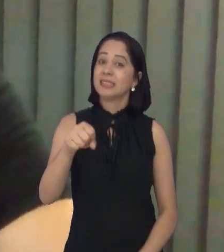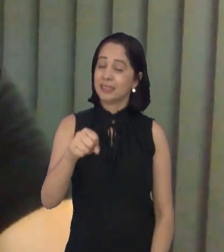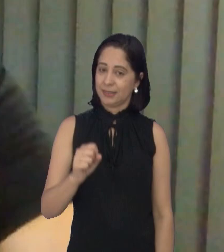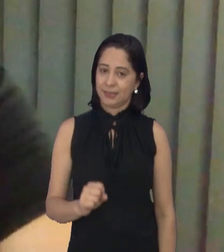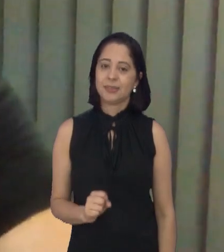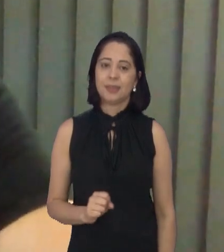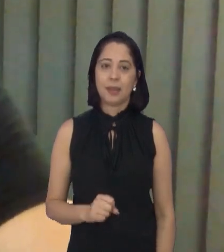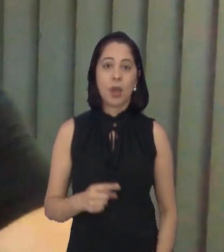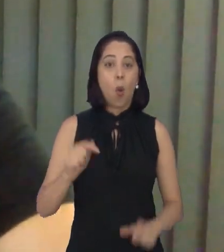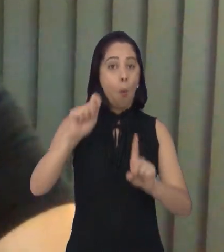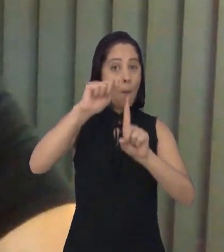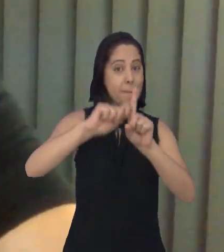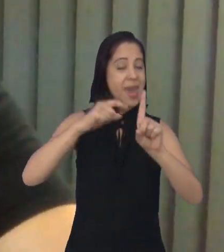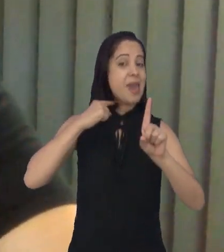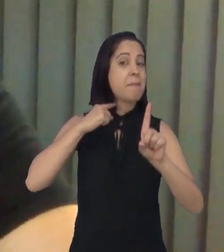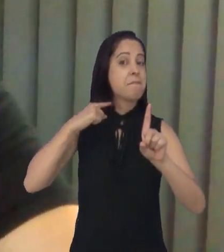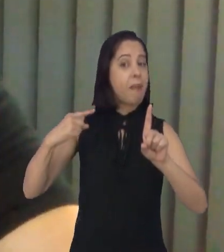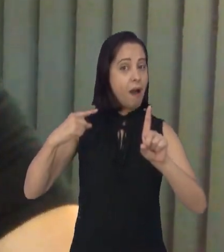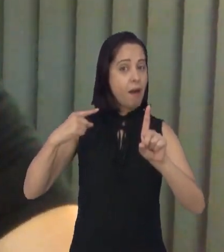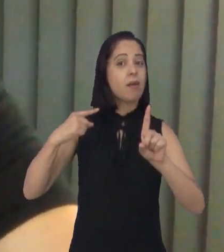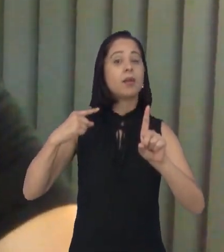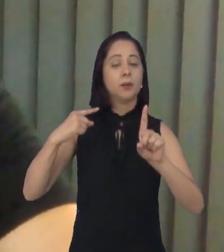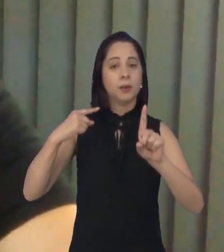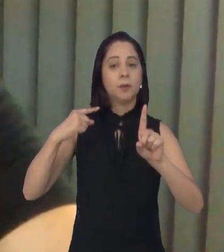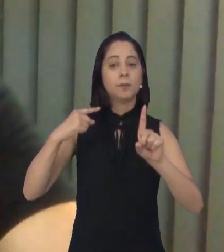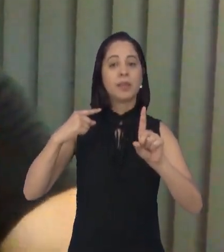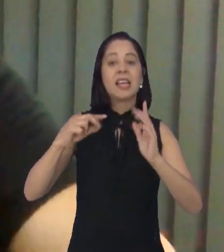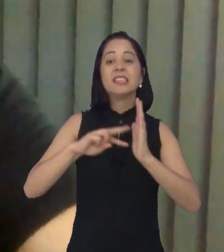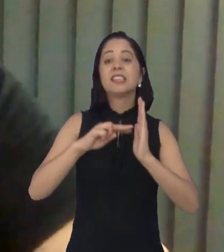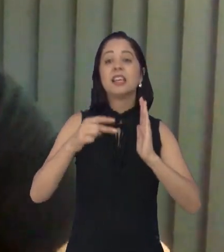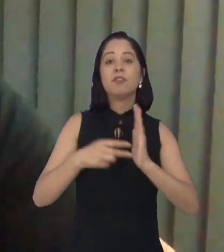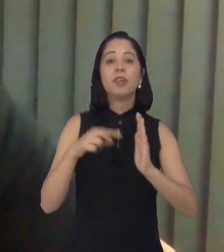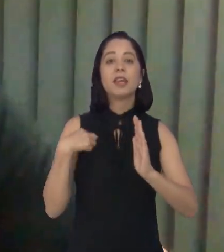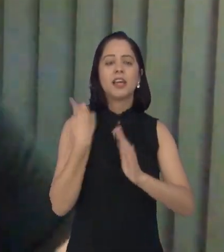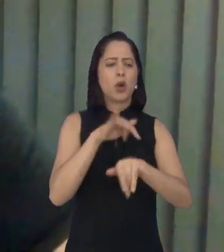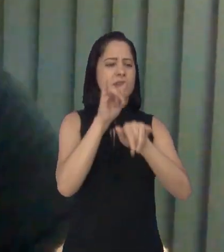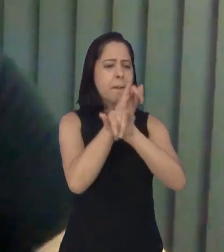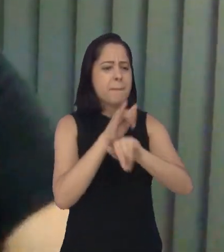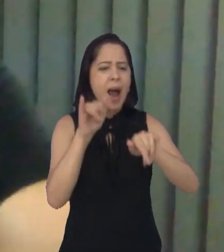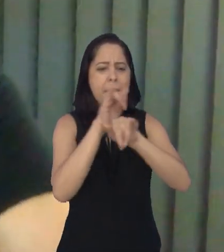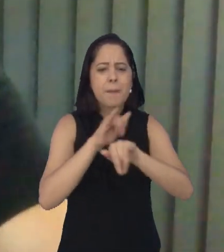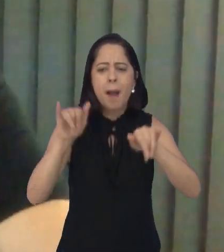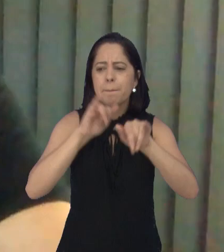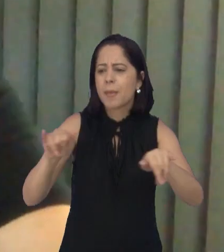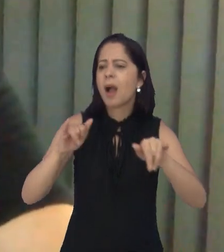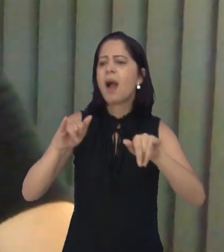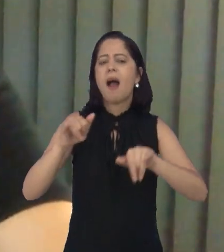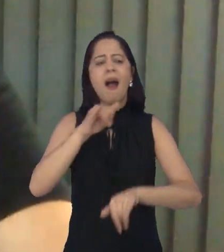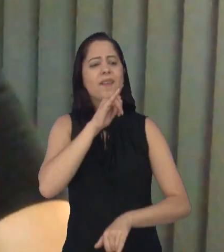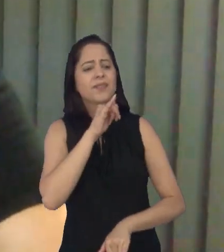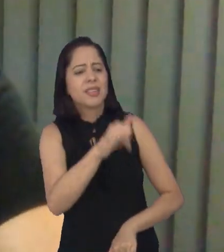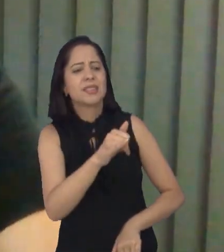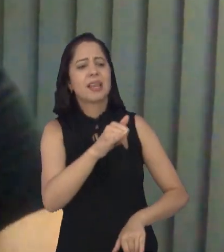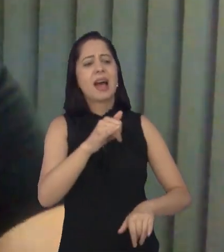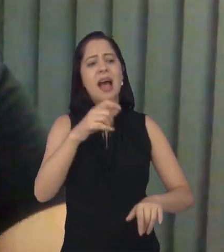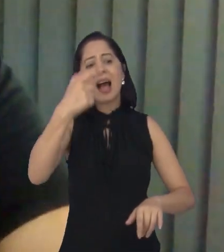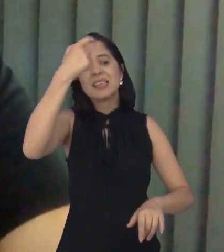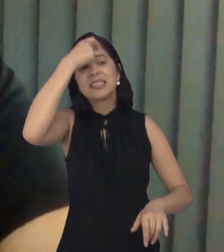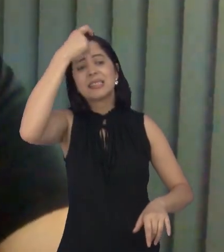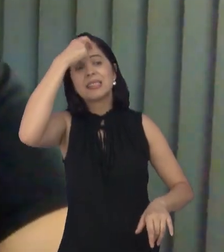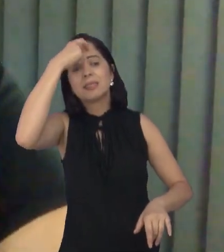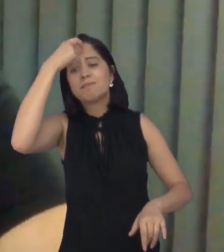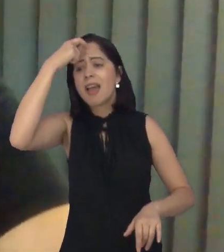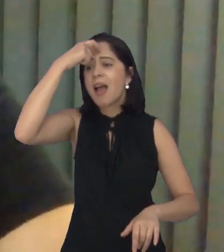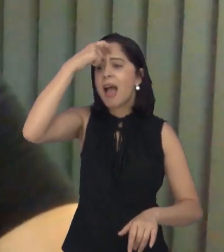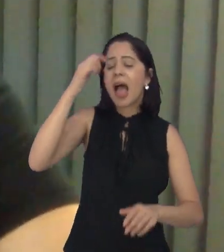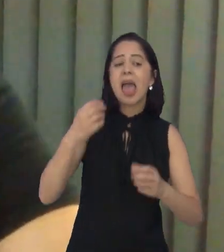dúvida. O maio, ele é para que a gente possa realmente intensificar, falar com todo mundo,